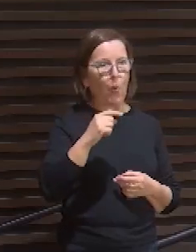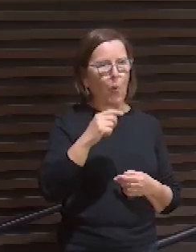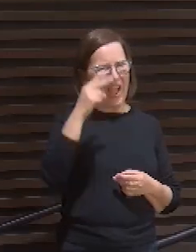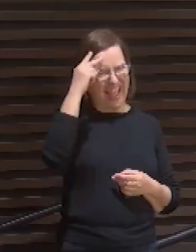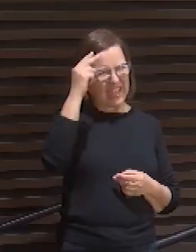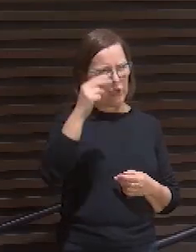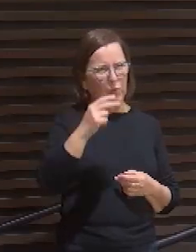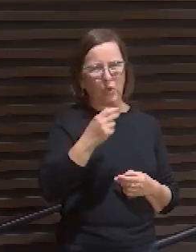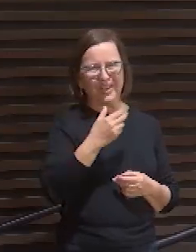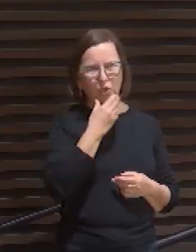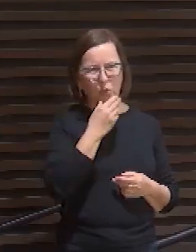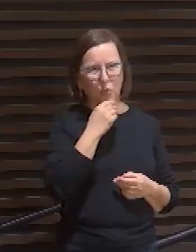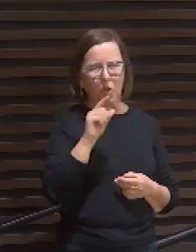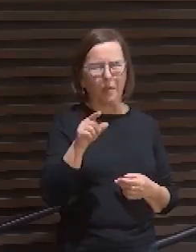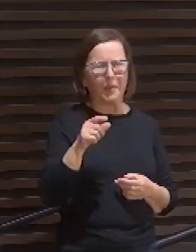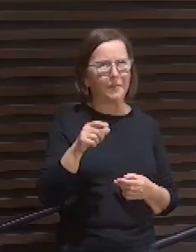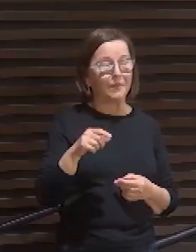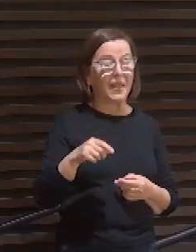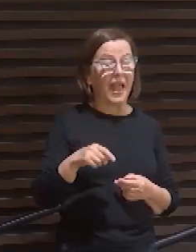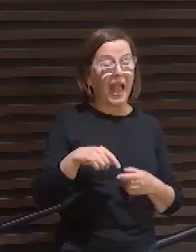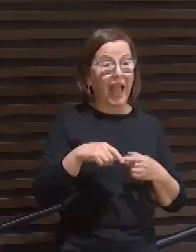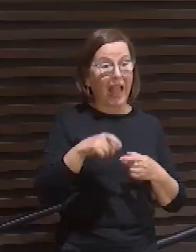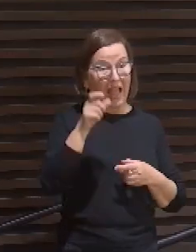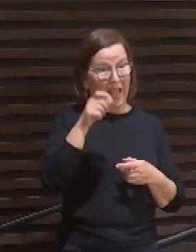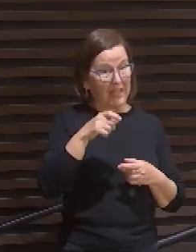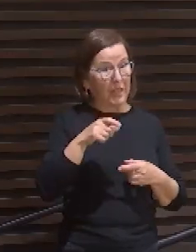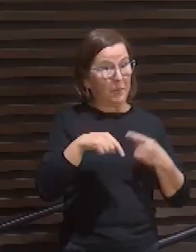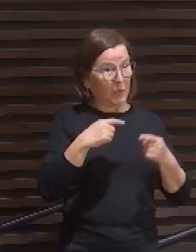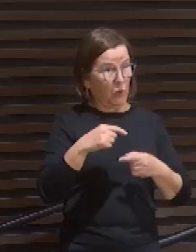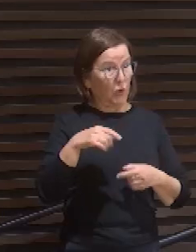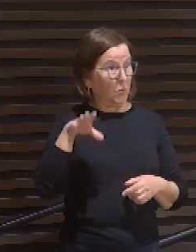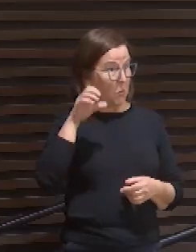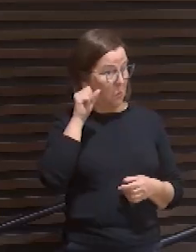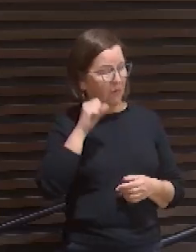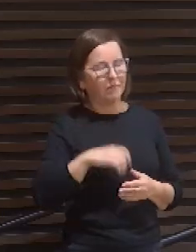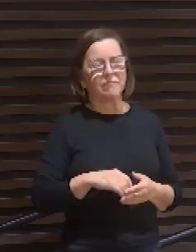E ele caladinho foi embora para lá.